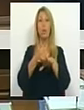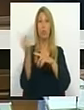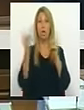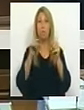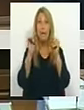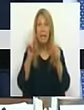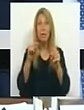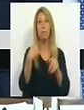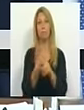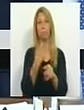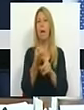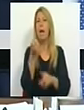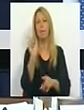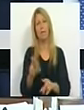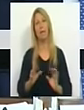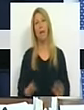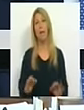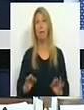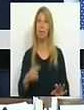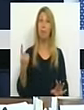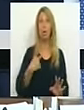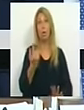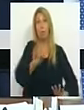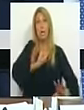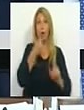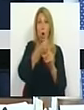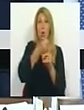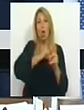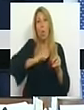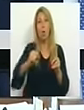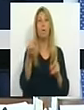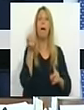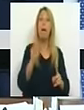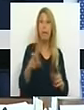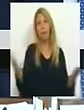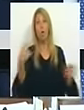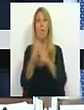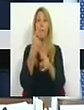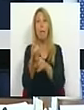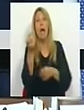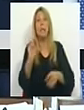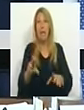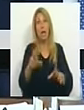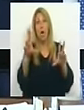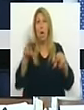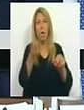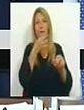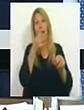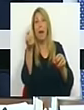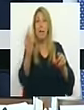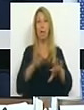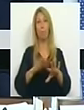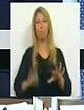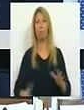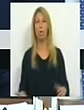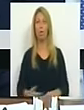que foi mesmo azar, mas nós tivemos que lutar contra o azar, apesar do azar e sem invocar o azar. E gostava de recordar